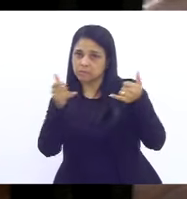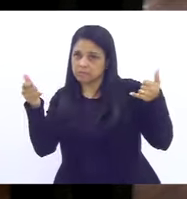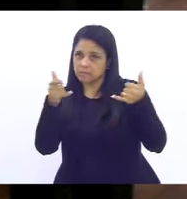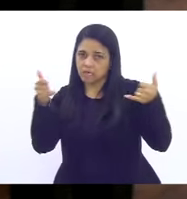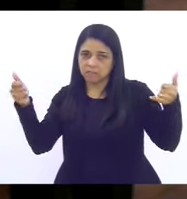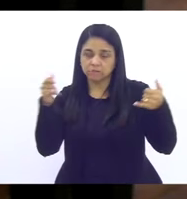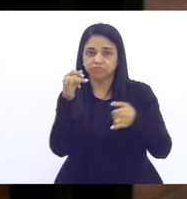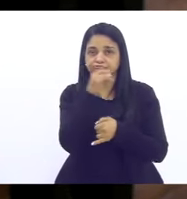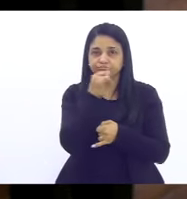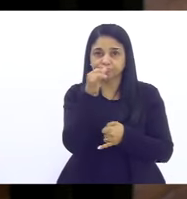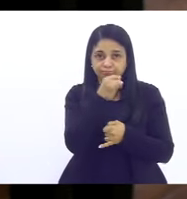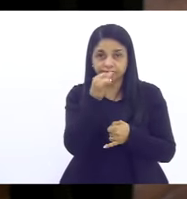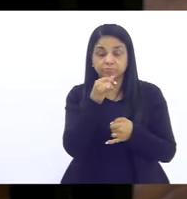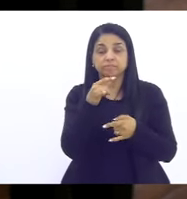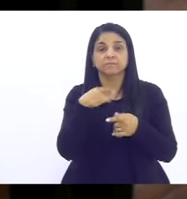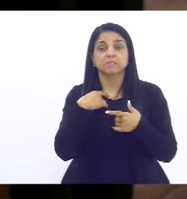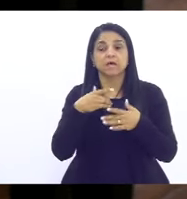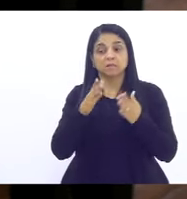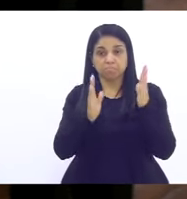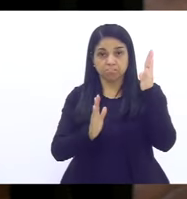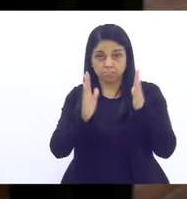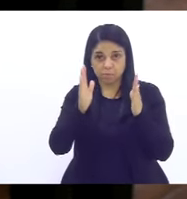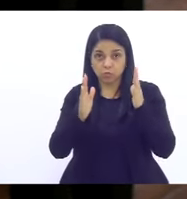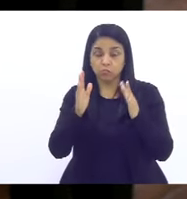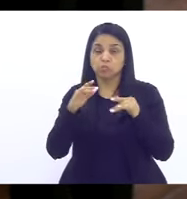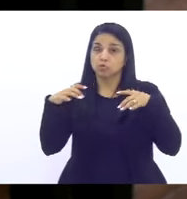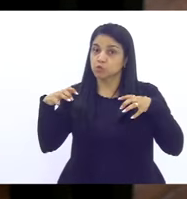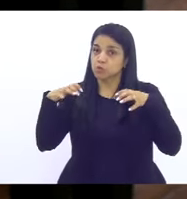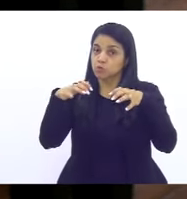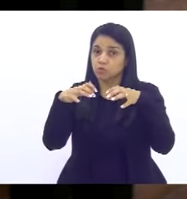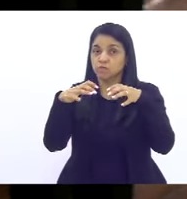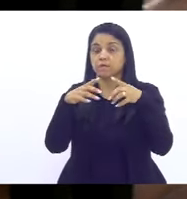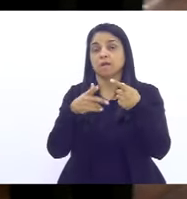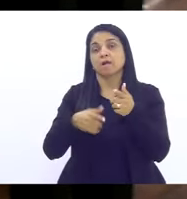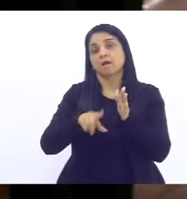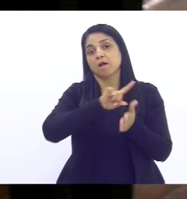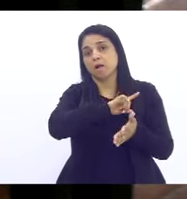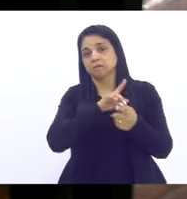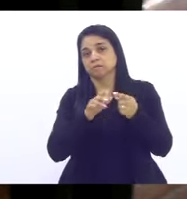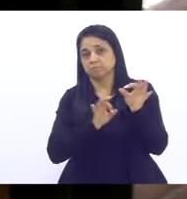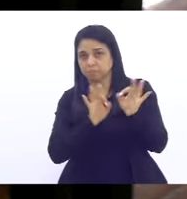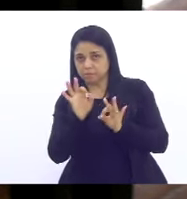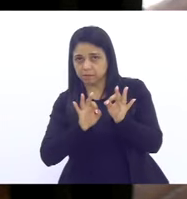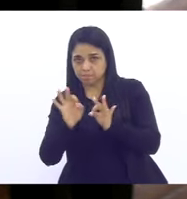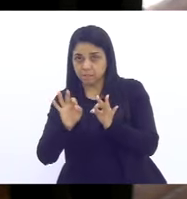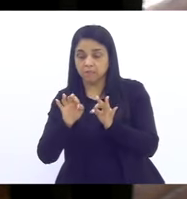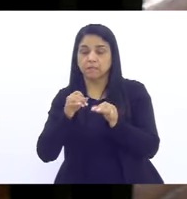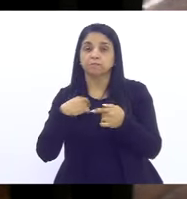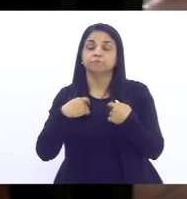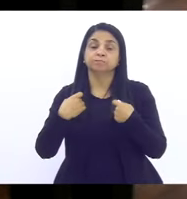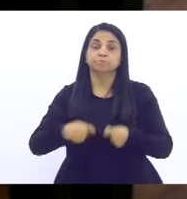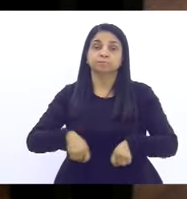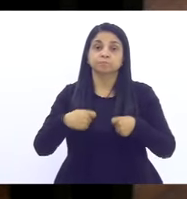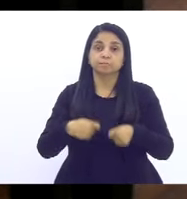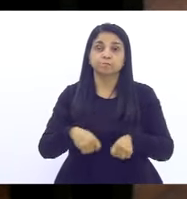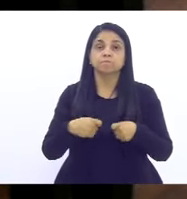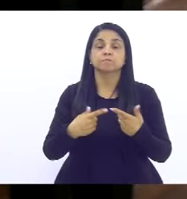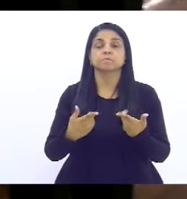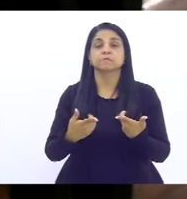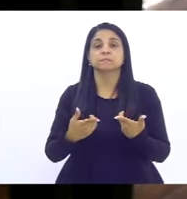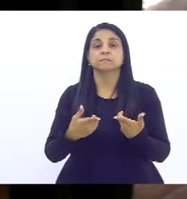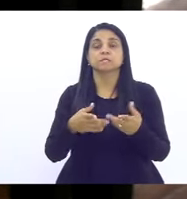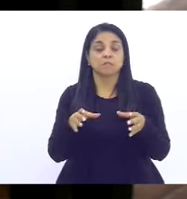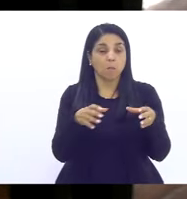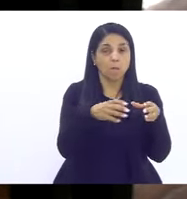temos, então, a temporada de chuvas. Para isso, então, é feito esse plano, onde a gente tem todas